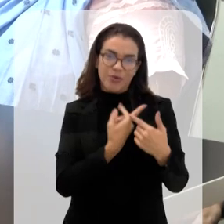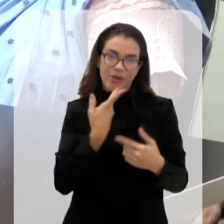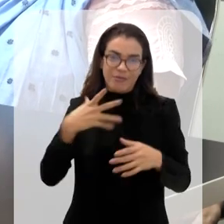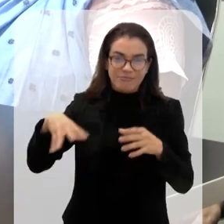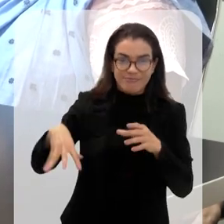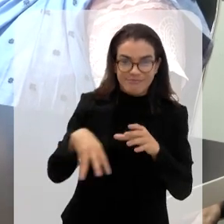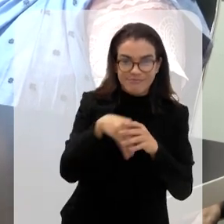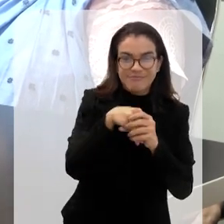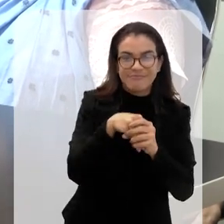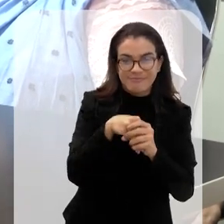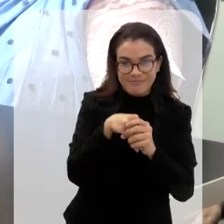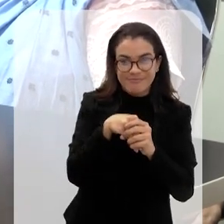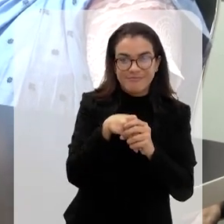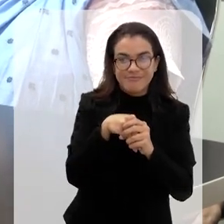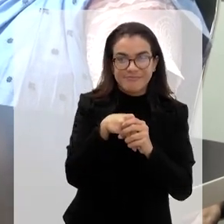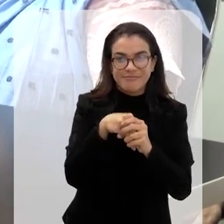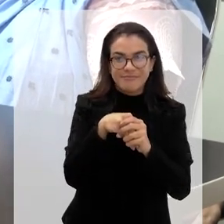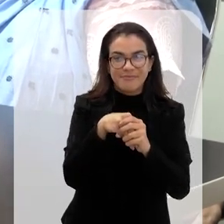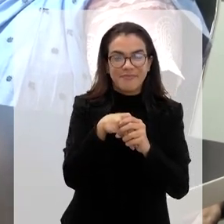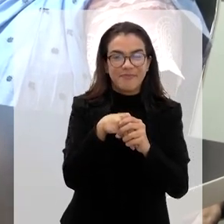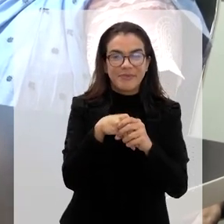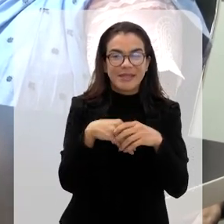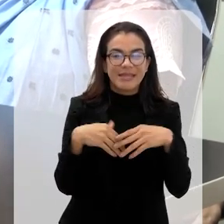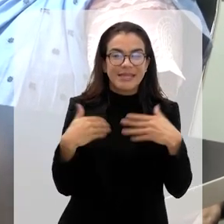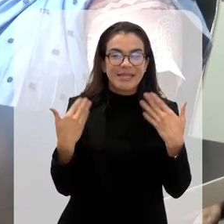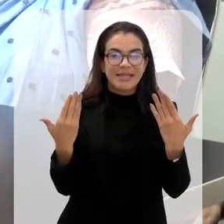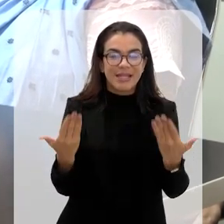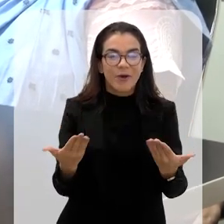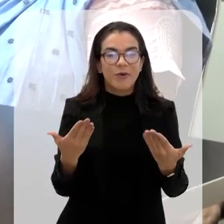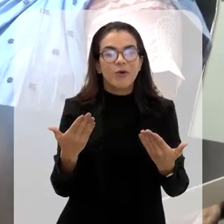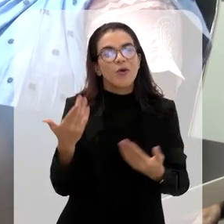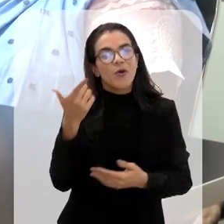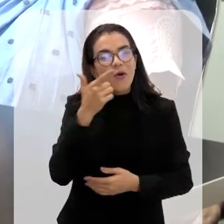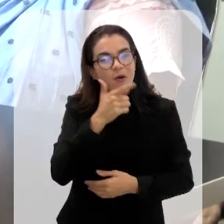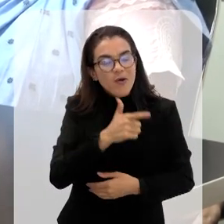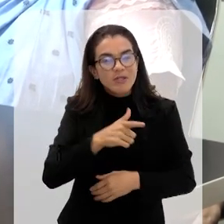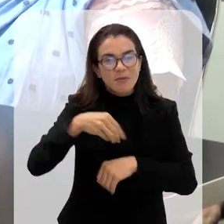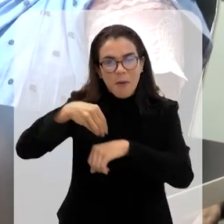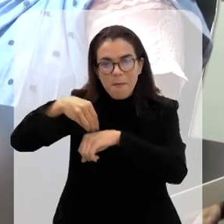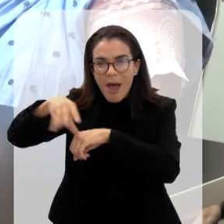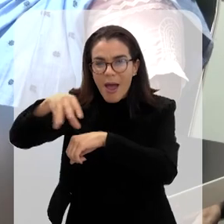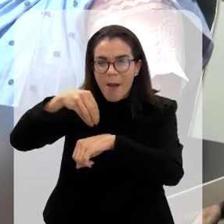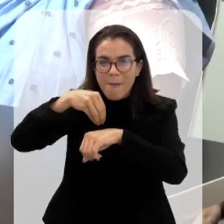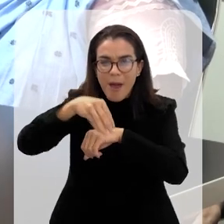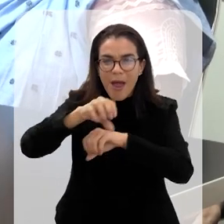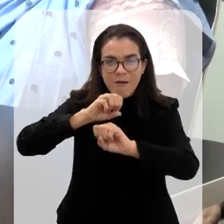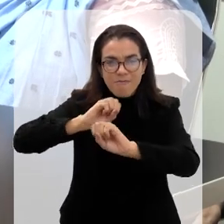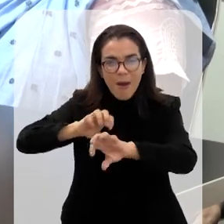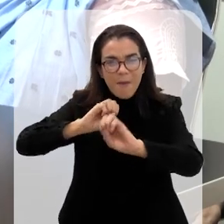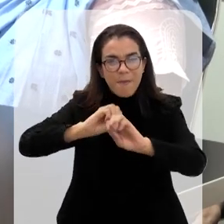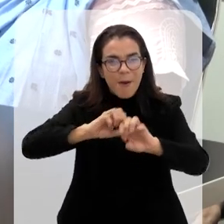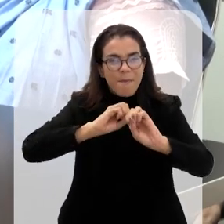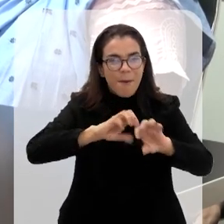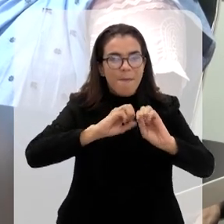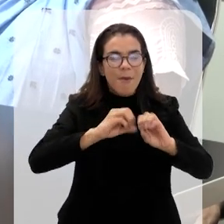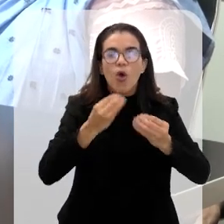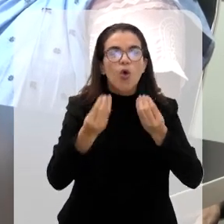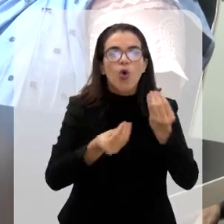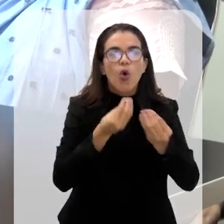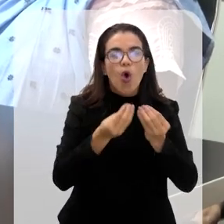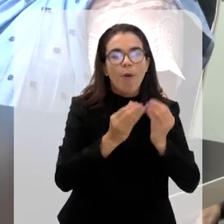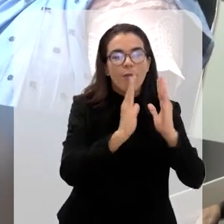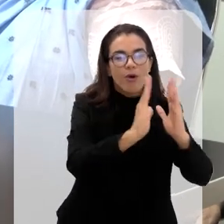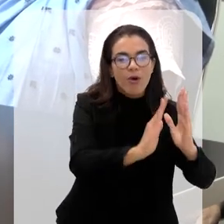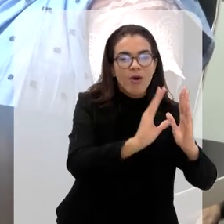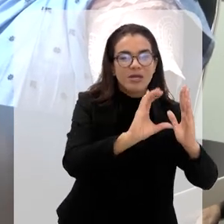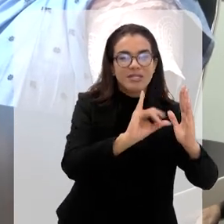eu digo nós porque fazemos parte dessa rede de atendimento. Então nós conseguimos levar o conhecimento policial à forma que